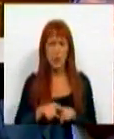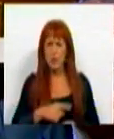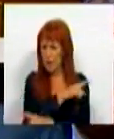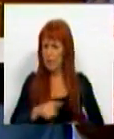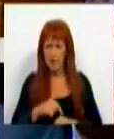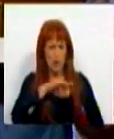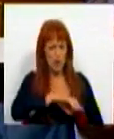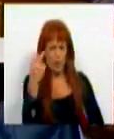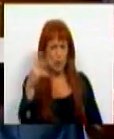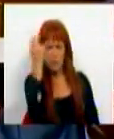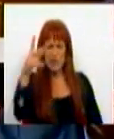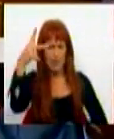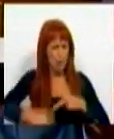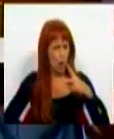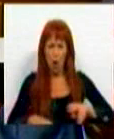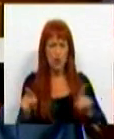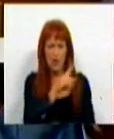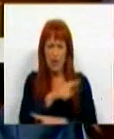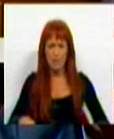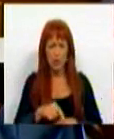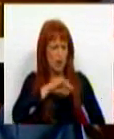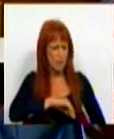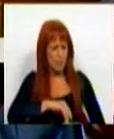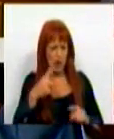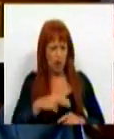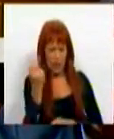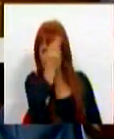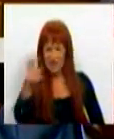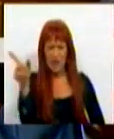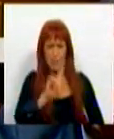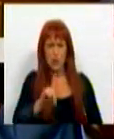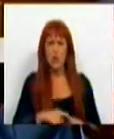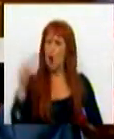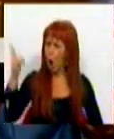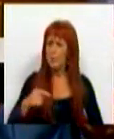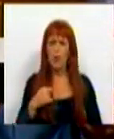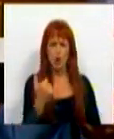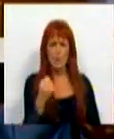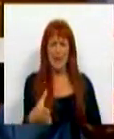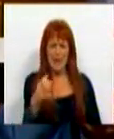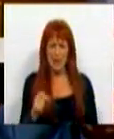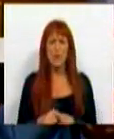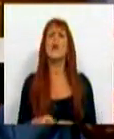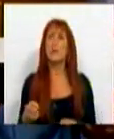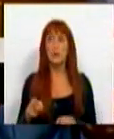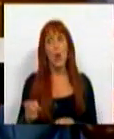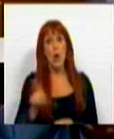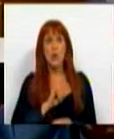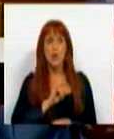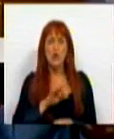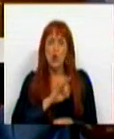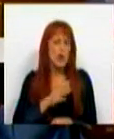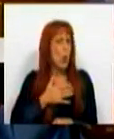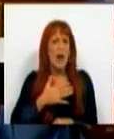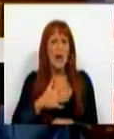cortar pensões de forma definitiva, que vos impediu de cortar salários de forma definitiva e que vos obrigou em 2015 a fazer aquilo que os senhores não